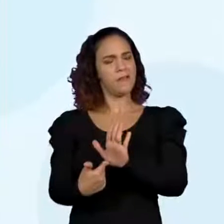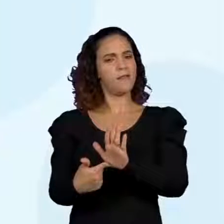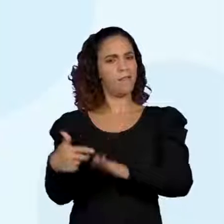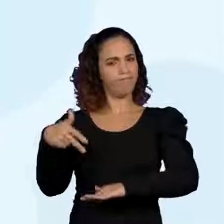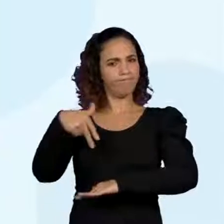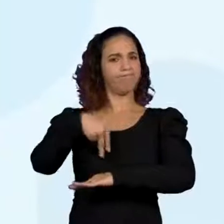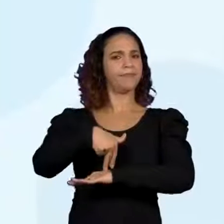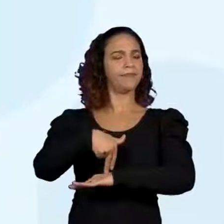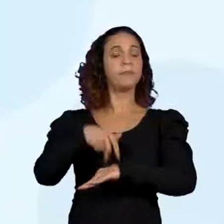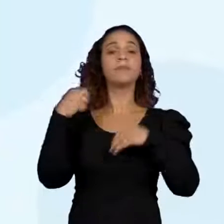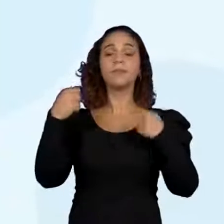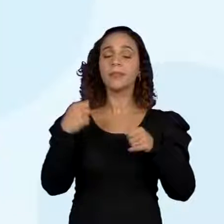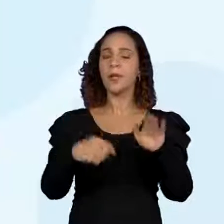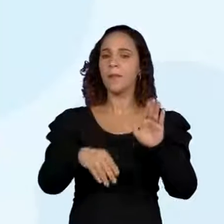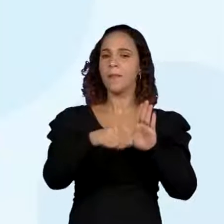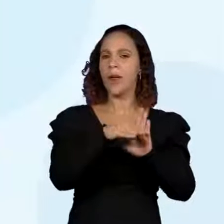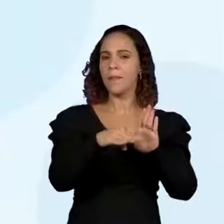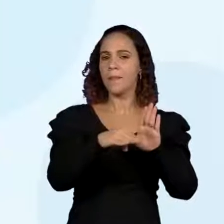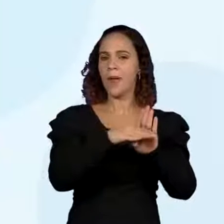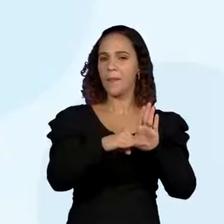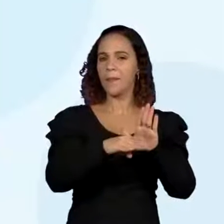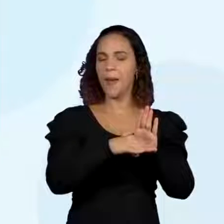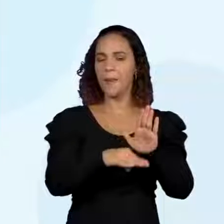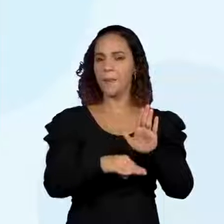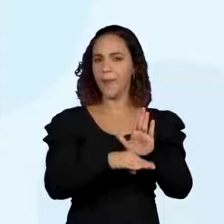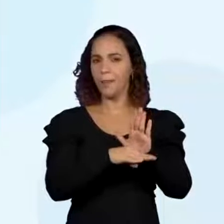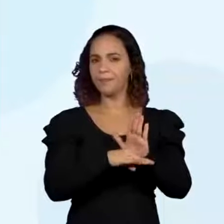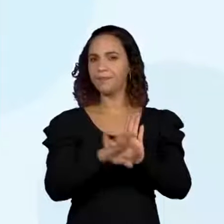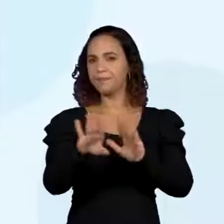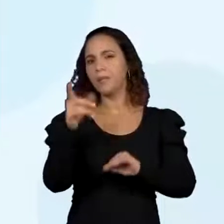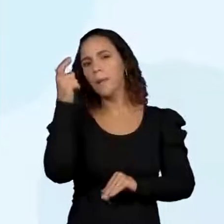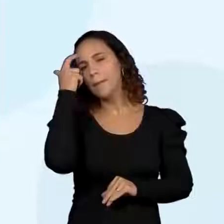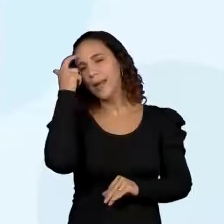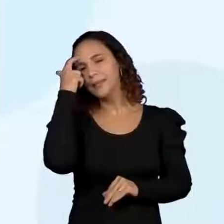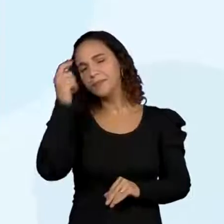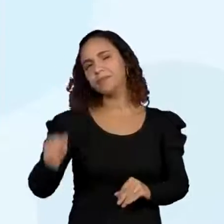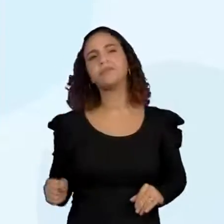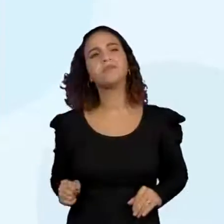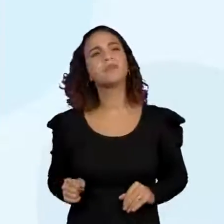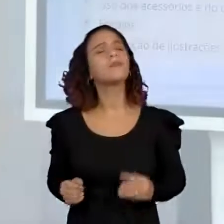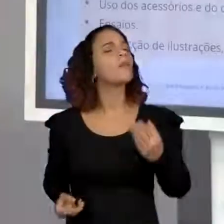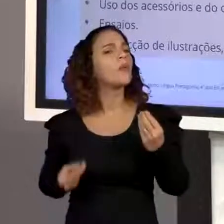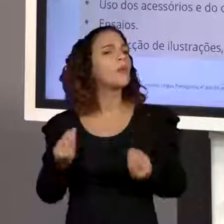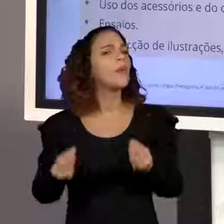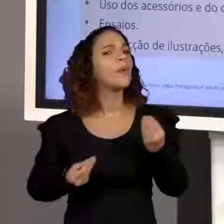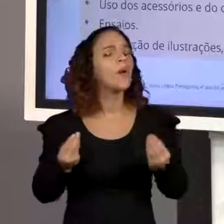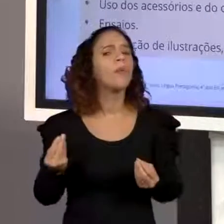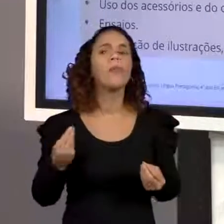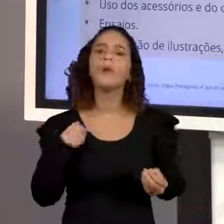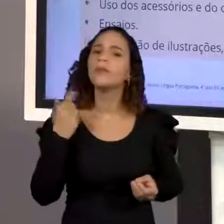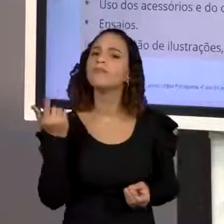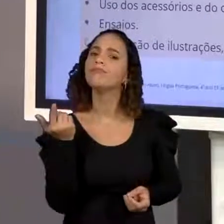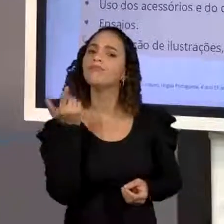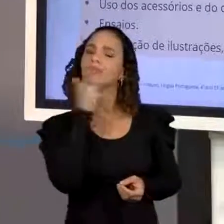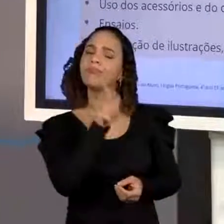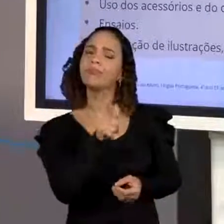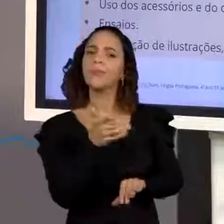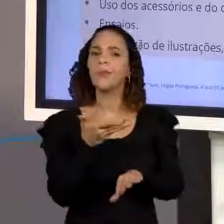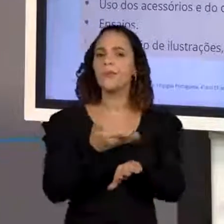aí alguns passo a passos. Então vamos pensar aqui como eu posso me preparar de